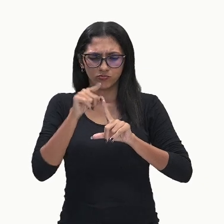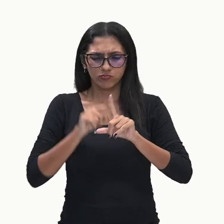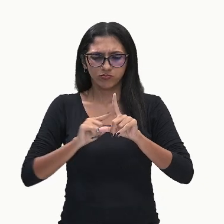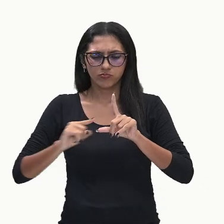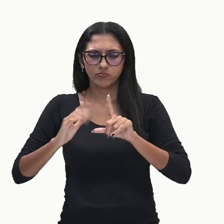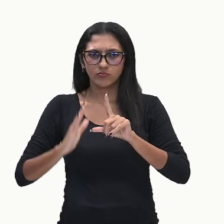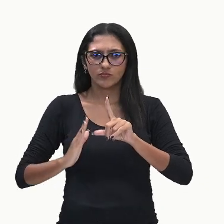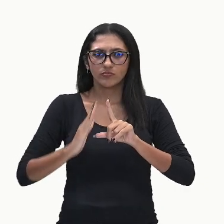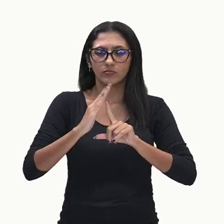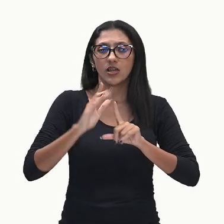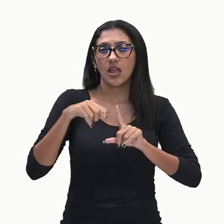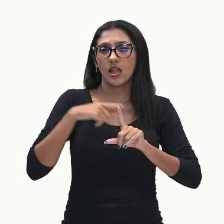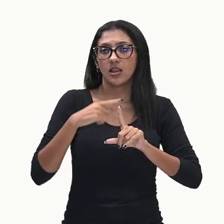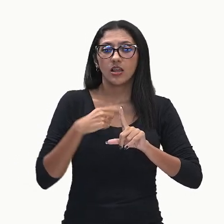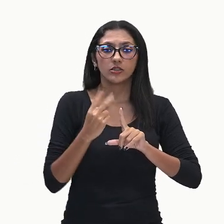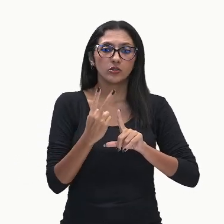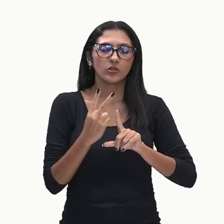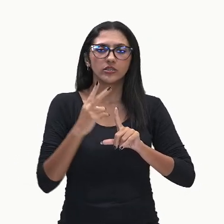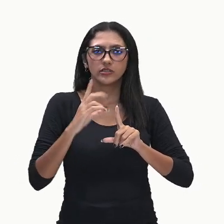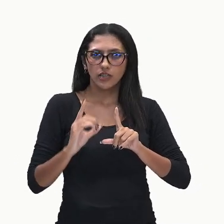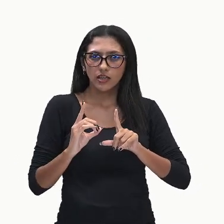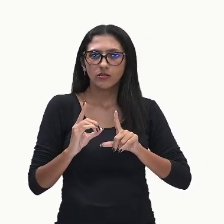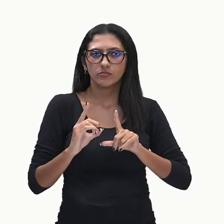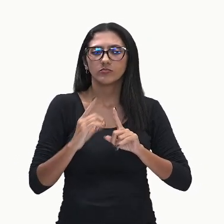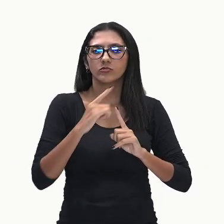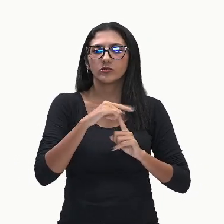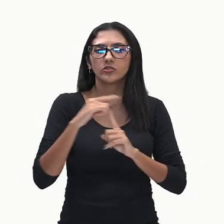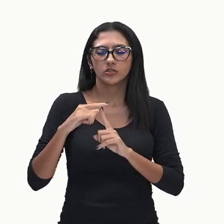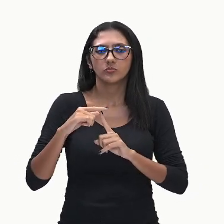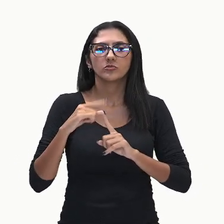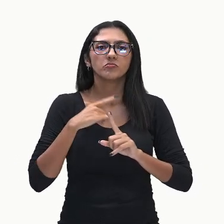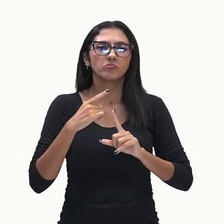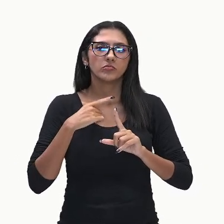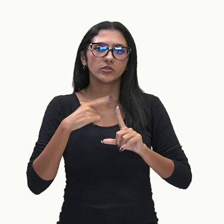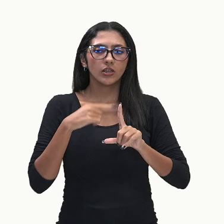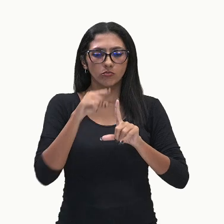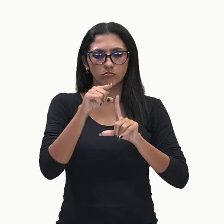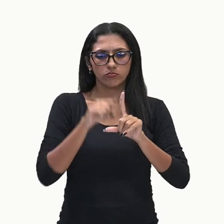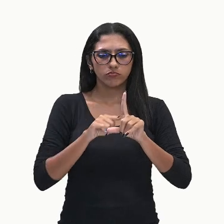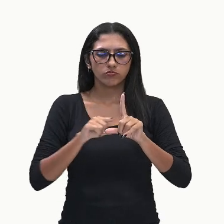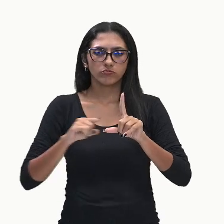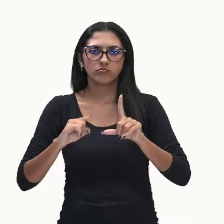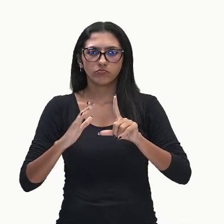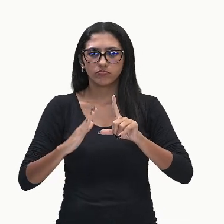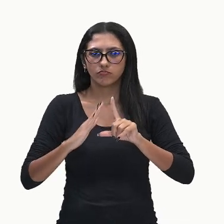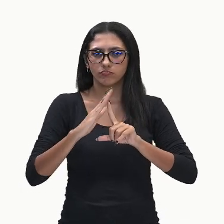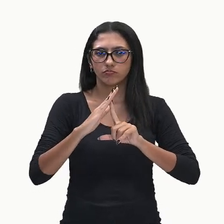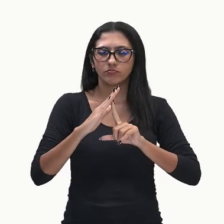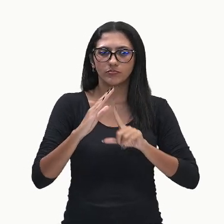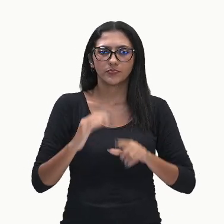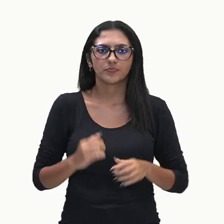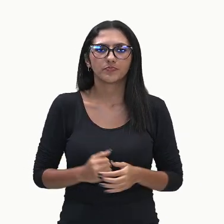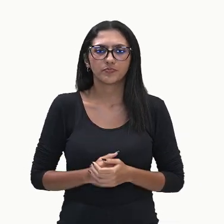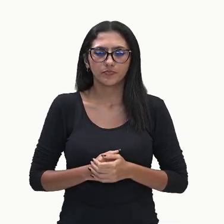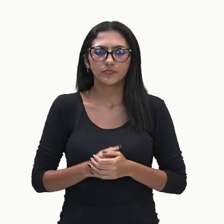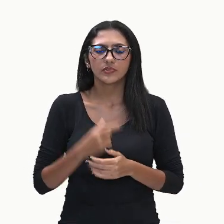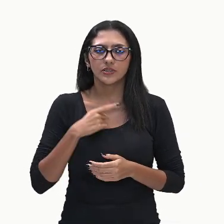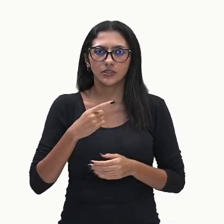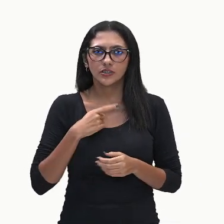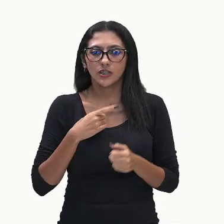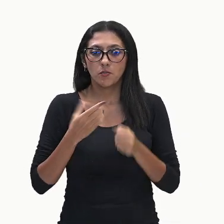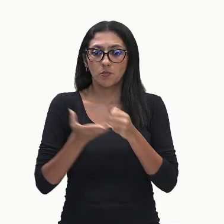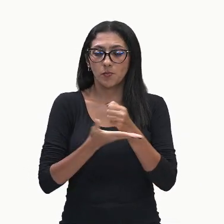figura bidimensional. É uma figura que possui duas dimensões, sejam elas base e